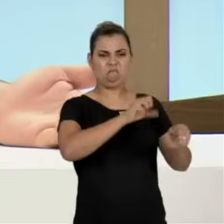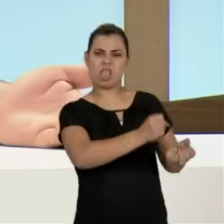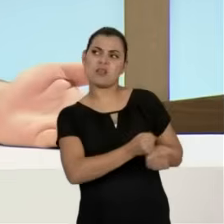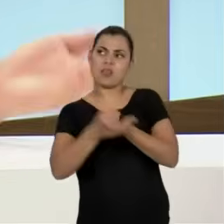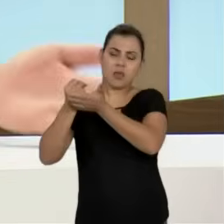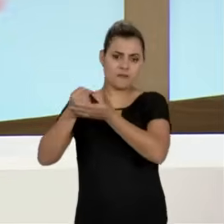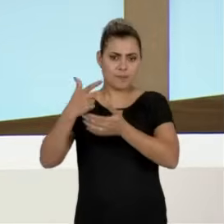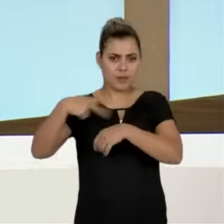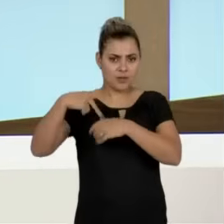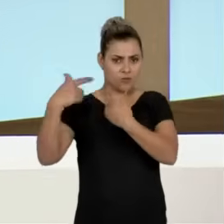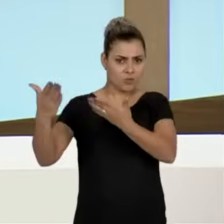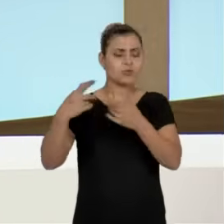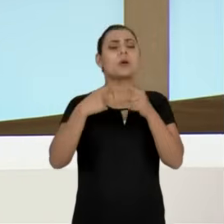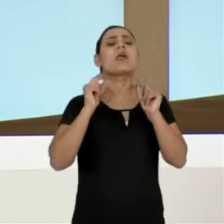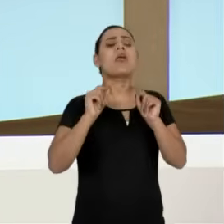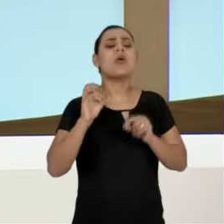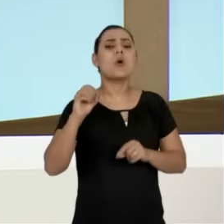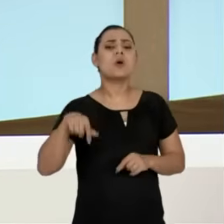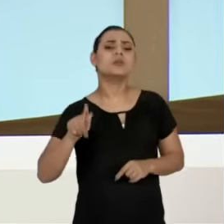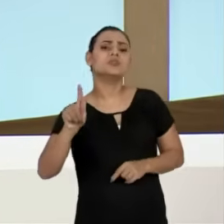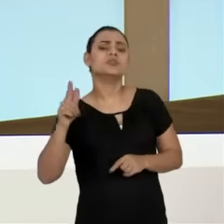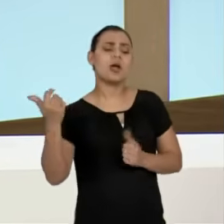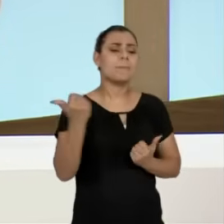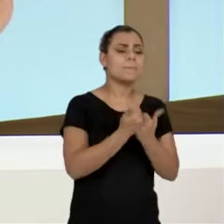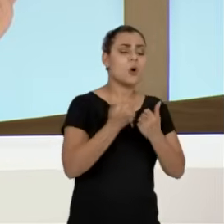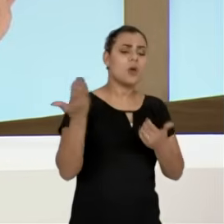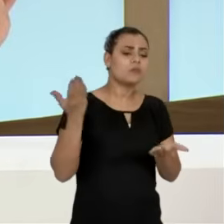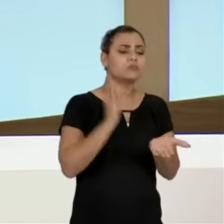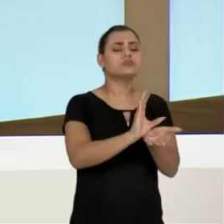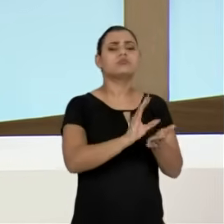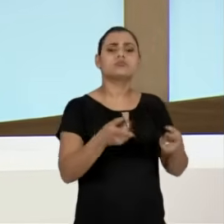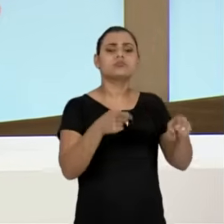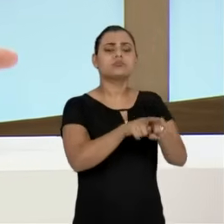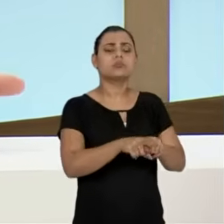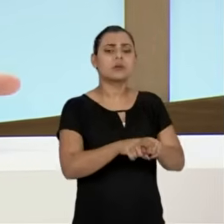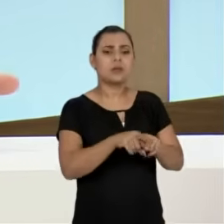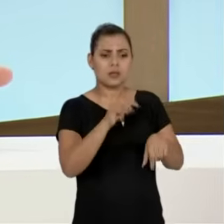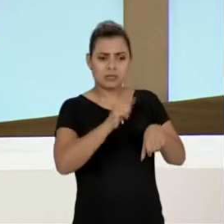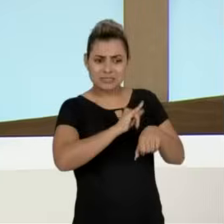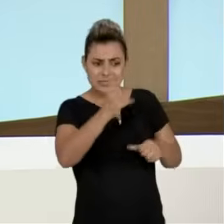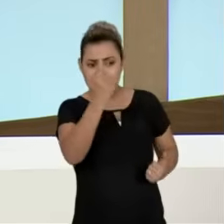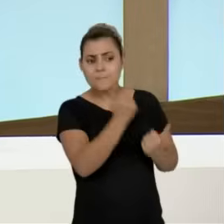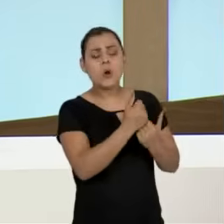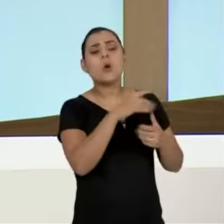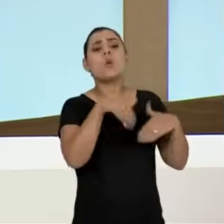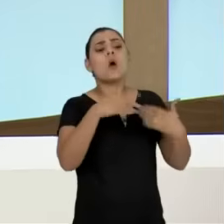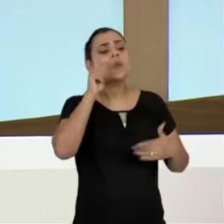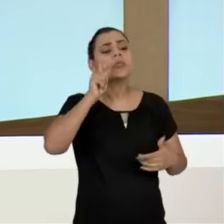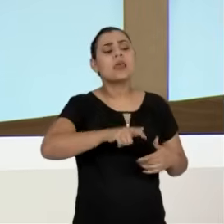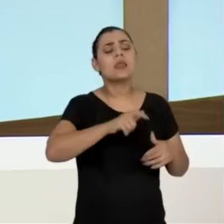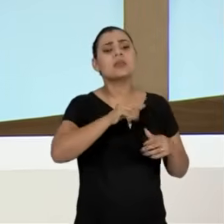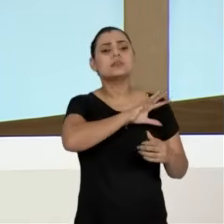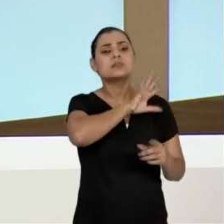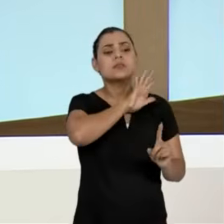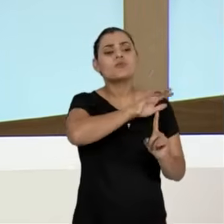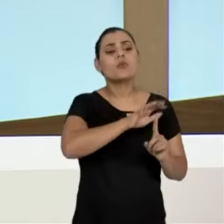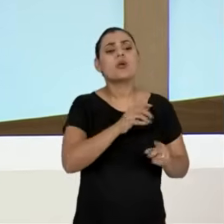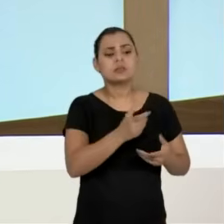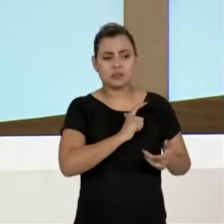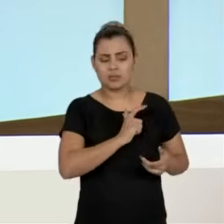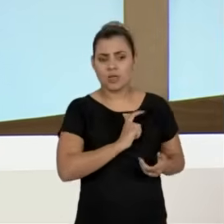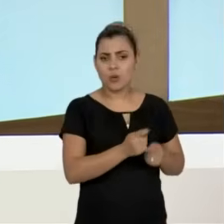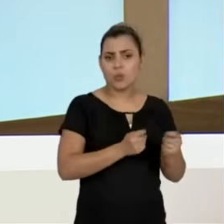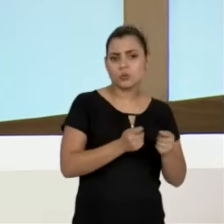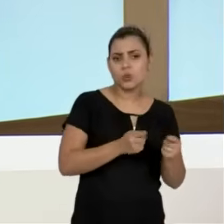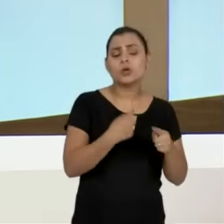organizações internacionais, quem são as organizações que apoiam, como é que, a partir do momento em que elas apoiam, qual que é o nível de interferência que elas têm e por que